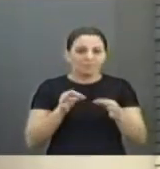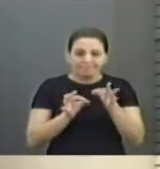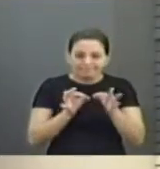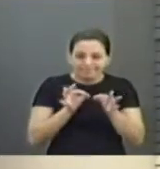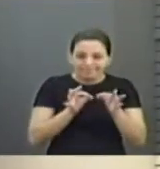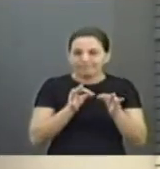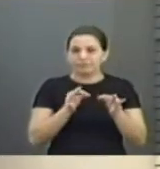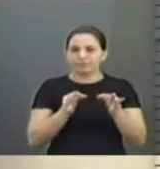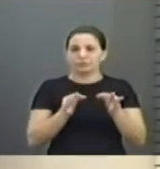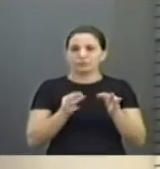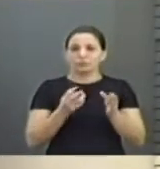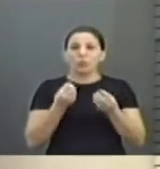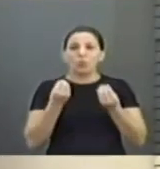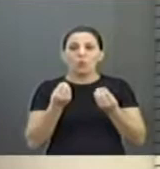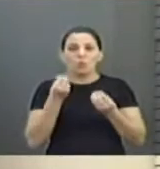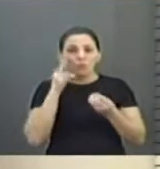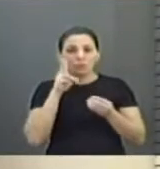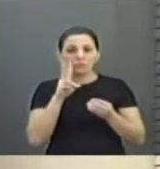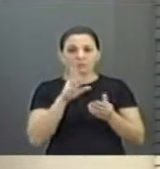Tá? Basta